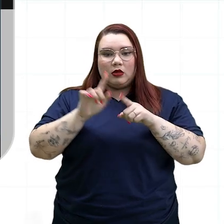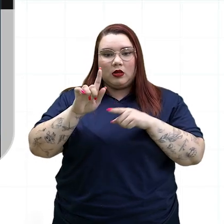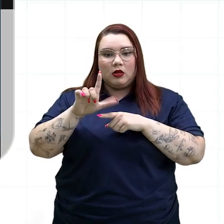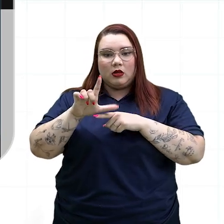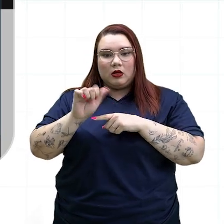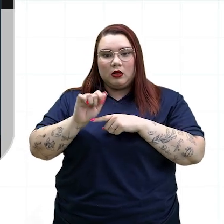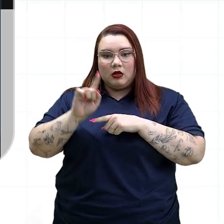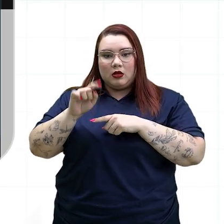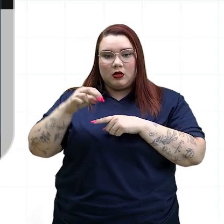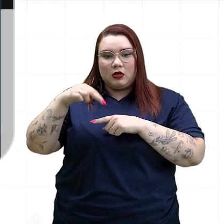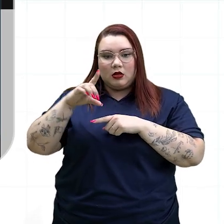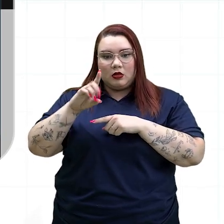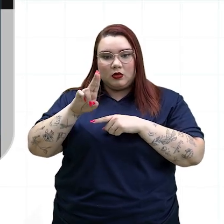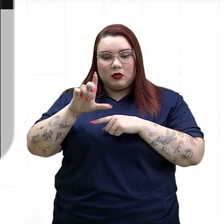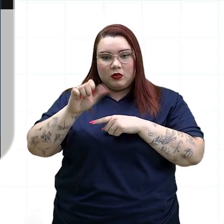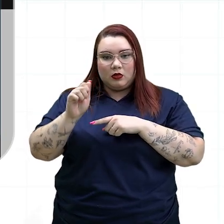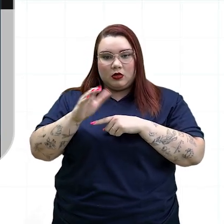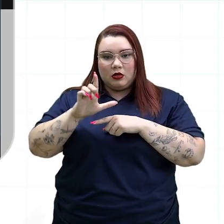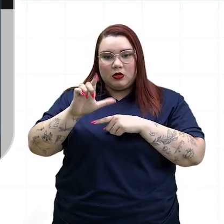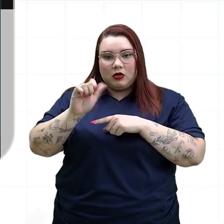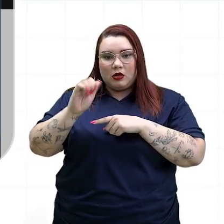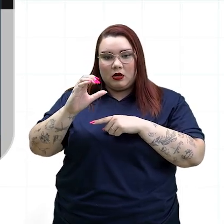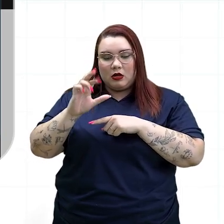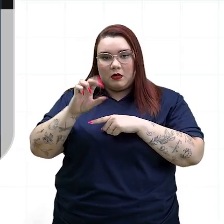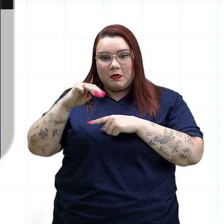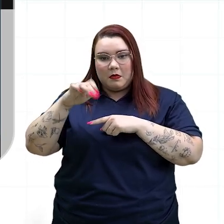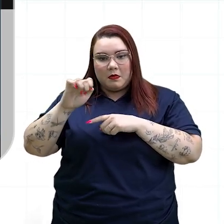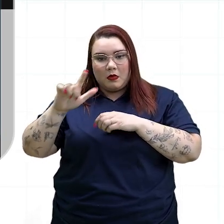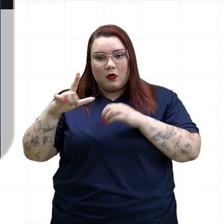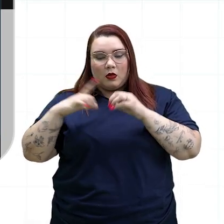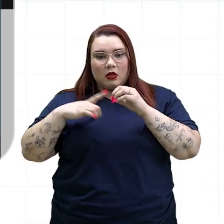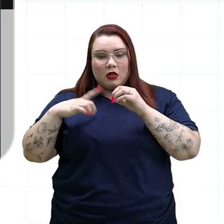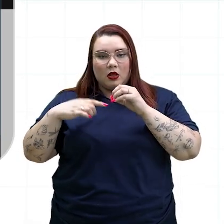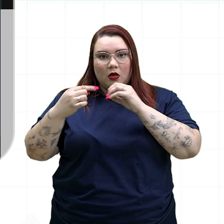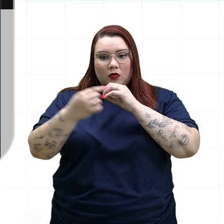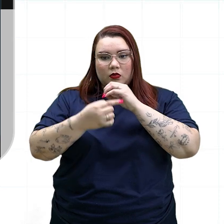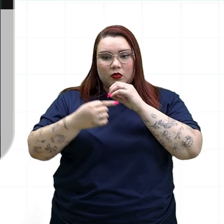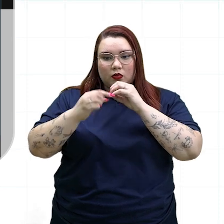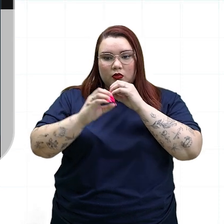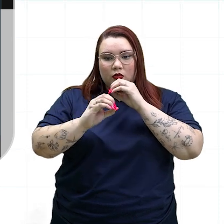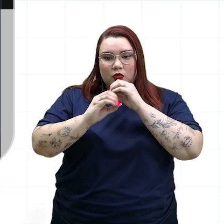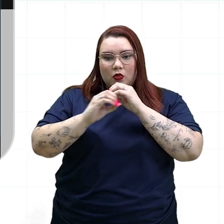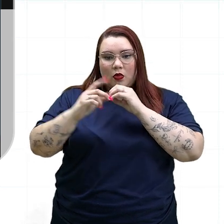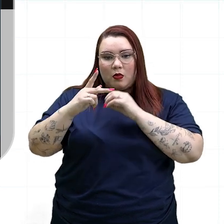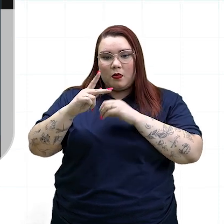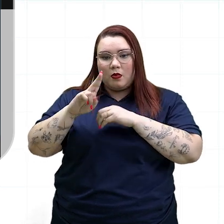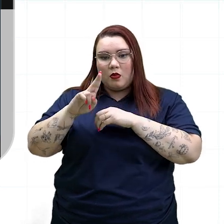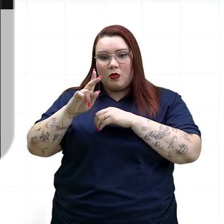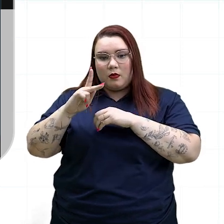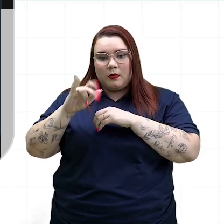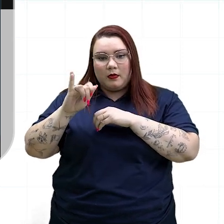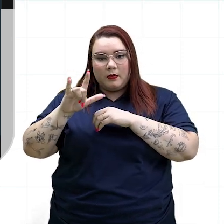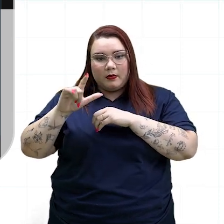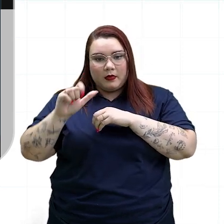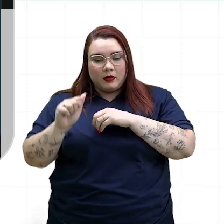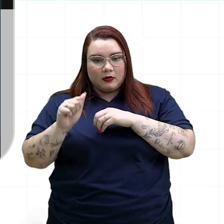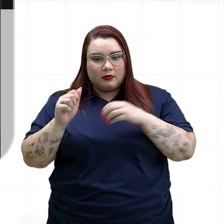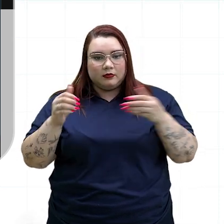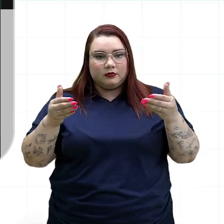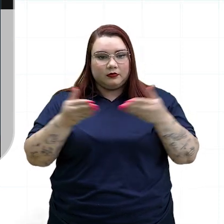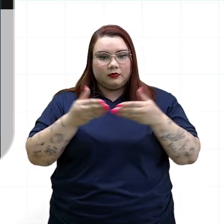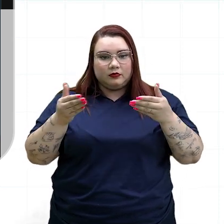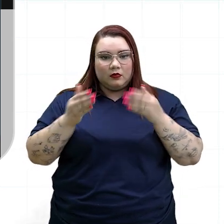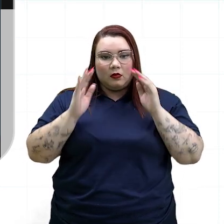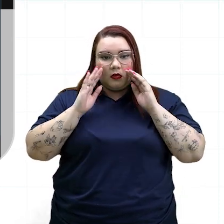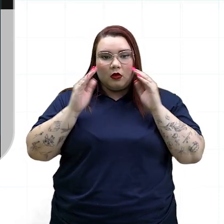glândula lacrimal, eu tenho a pupila, e você percebe como está ocorrendo aí. Aí agora nós vamos para o